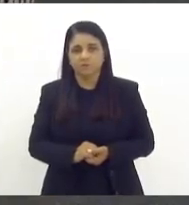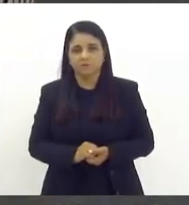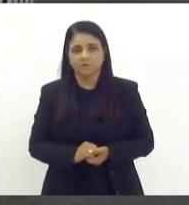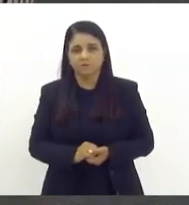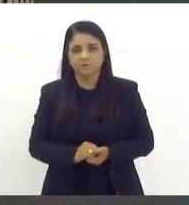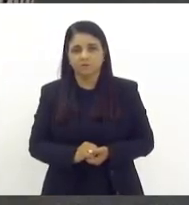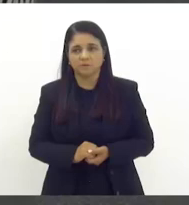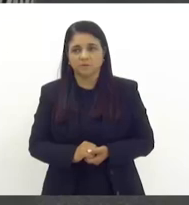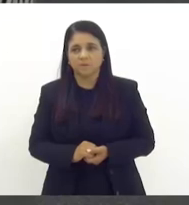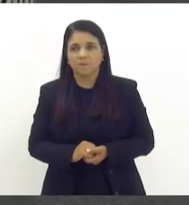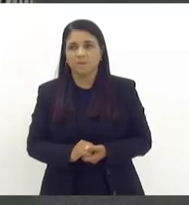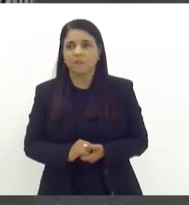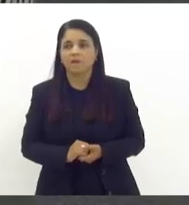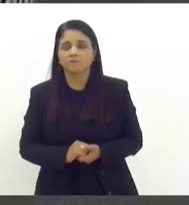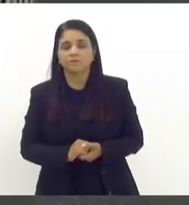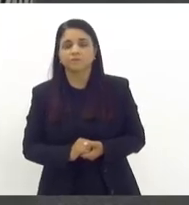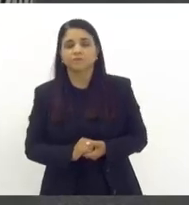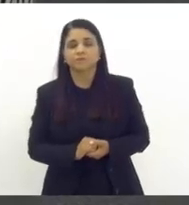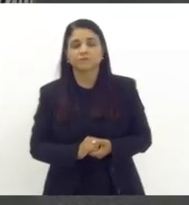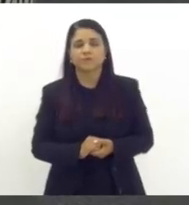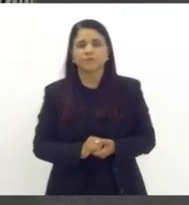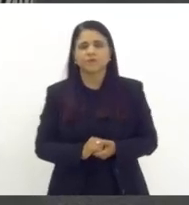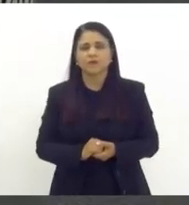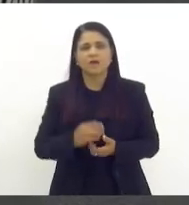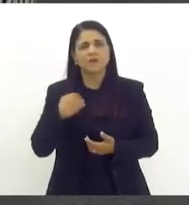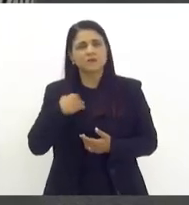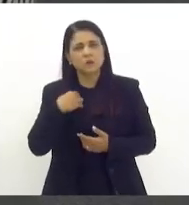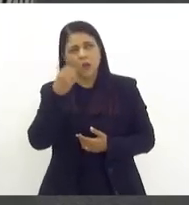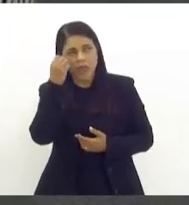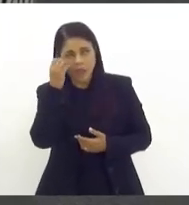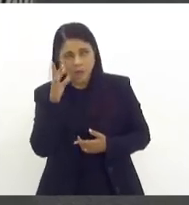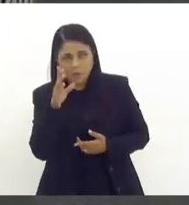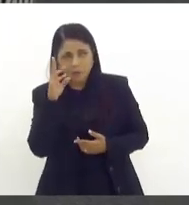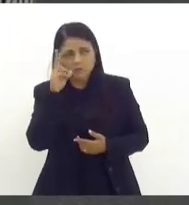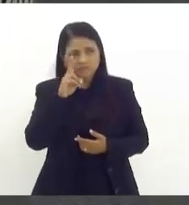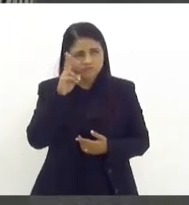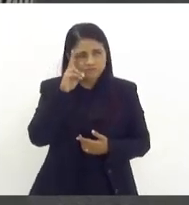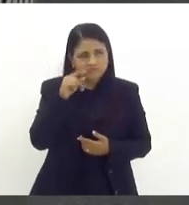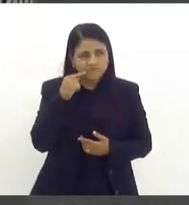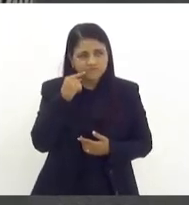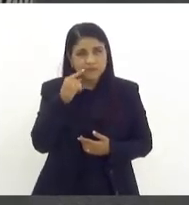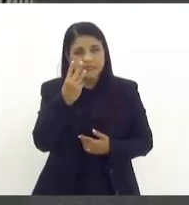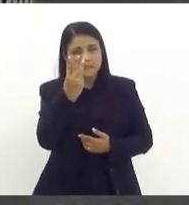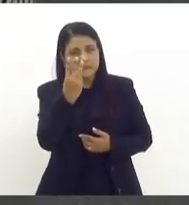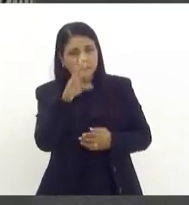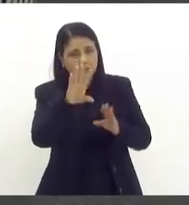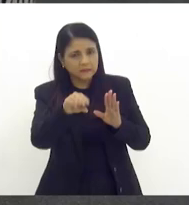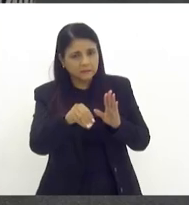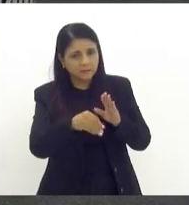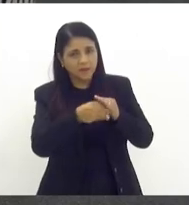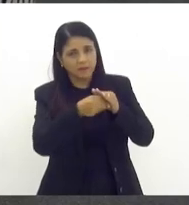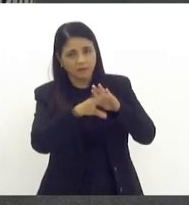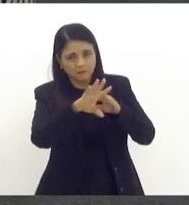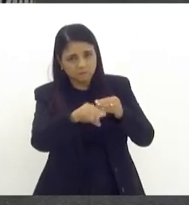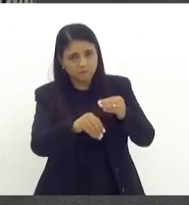e ele recebeu o erro de memória 3 emendas